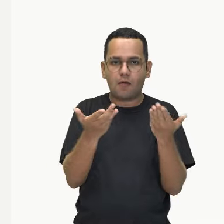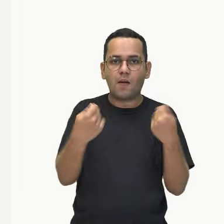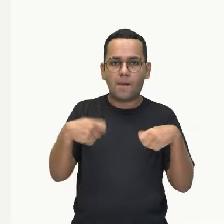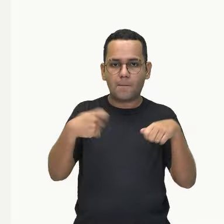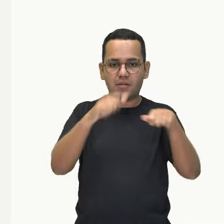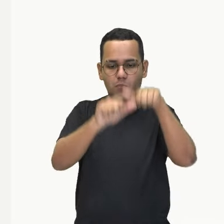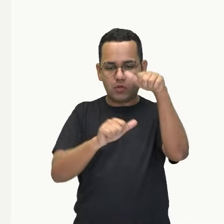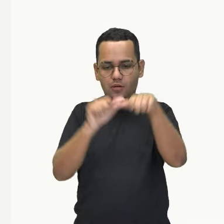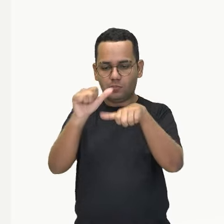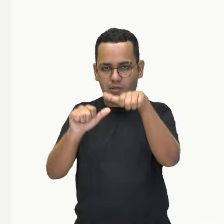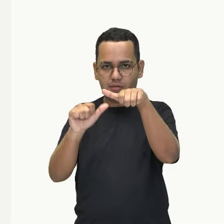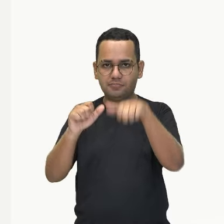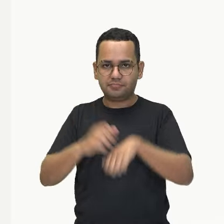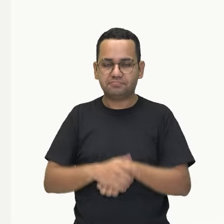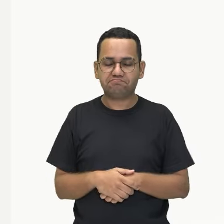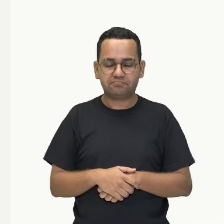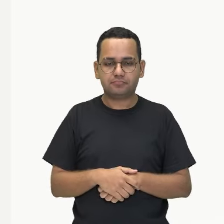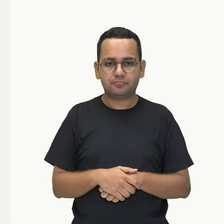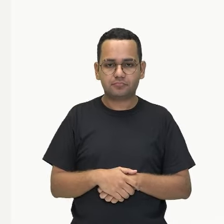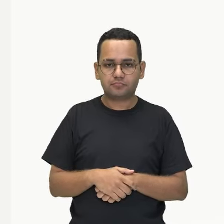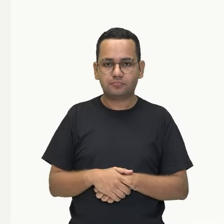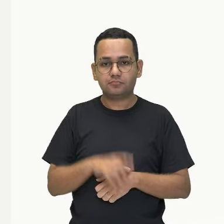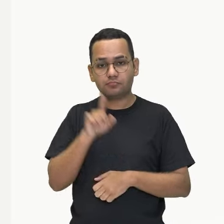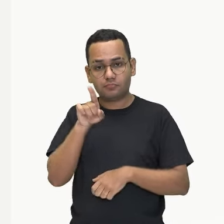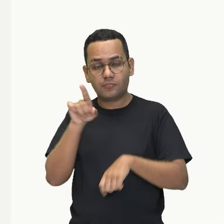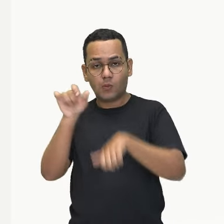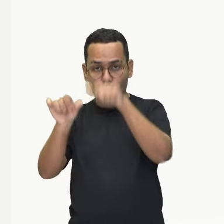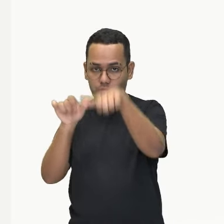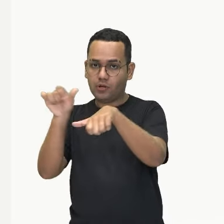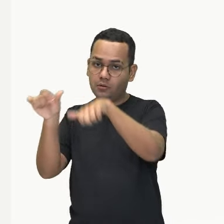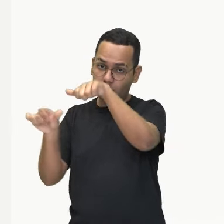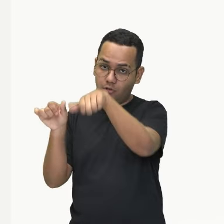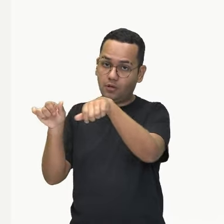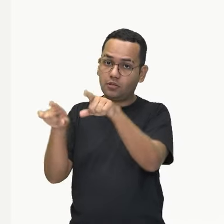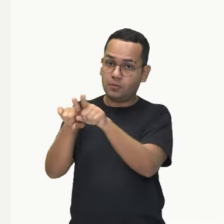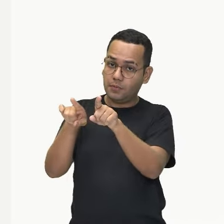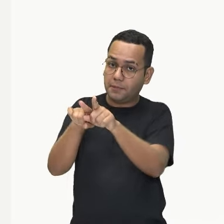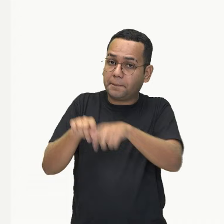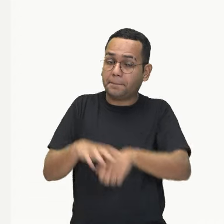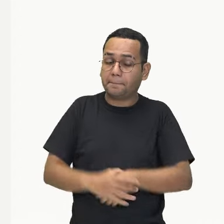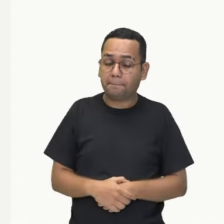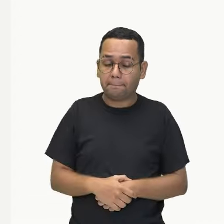sinal. E o nosso terceiro também vai fazer o jogo de sinal, tá?